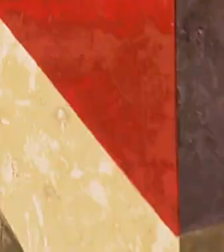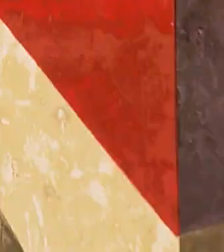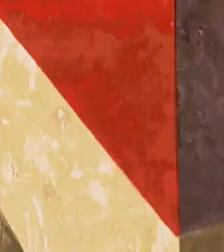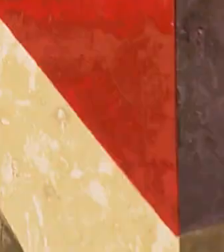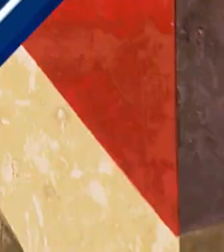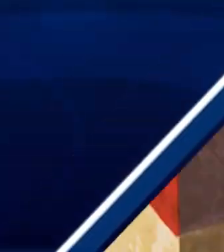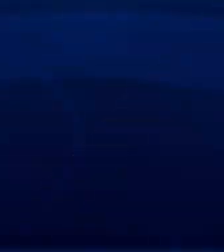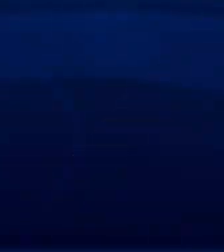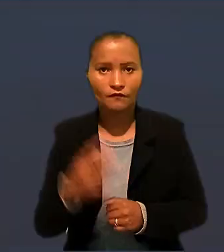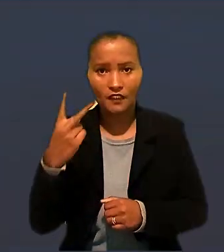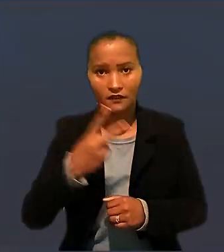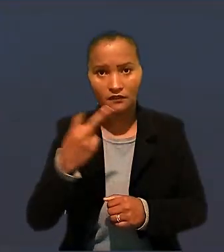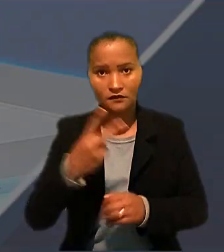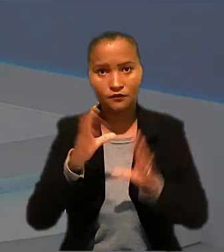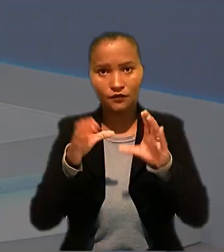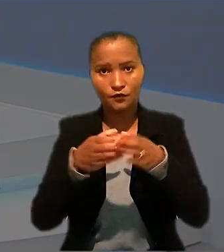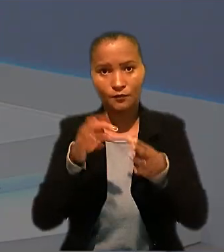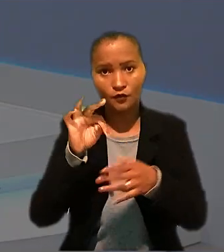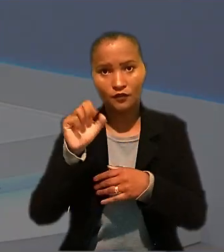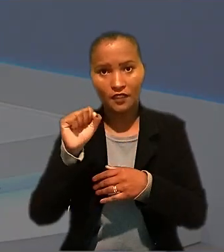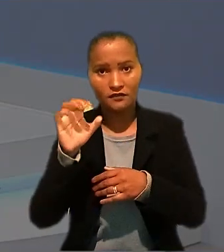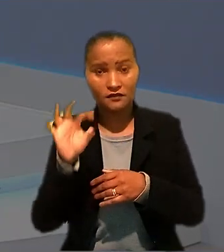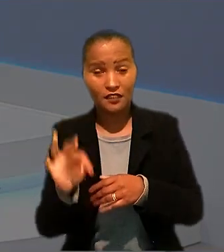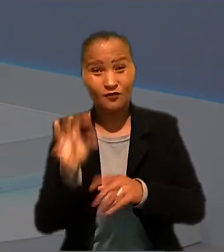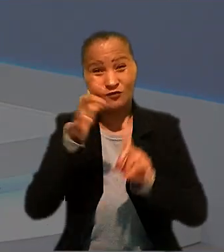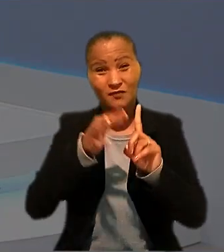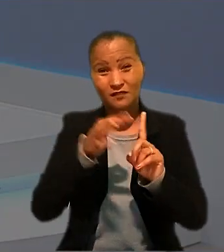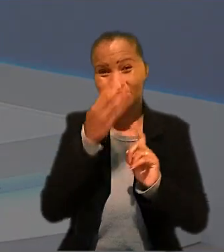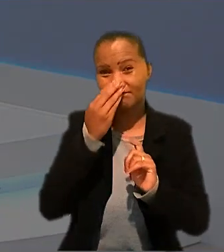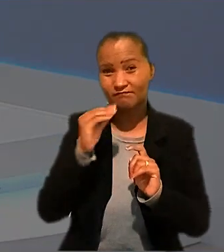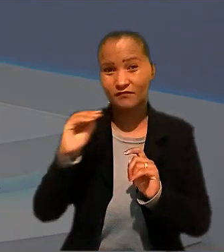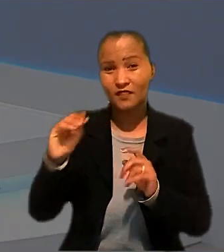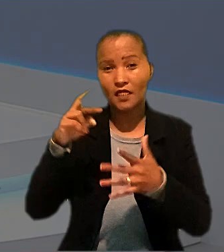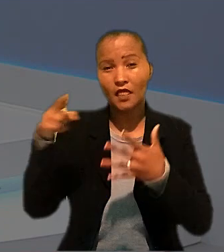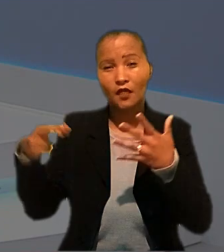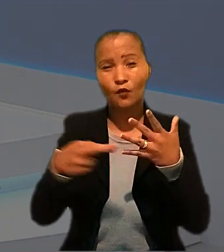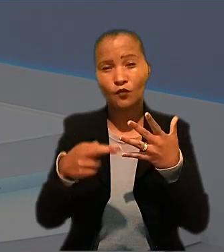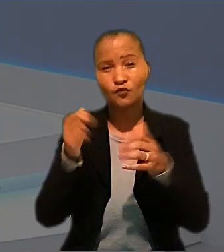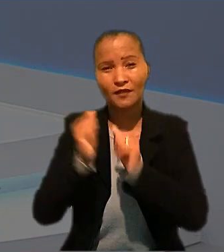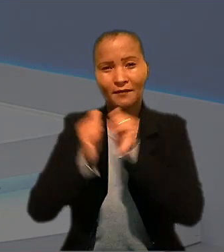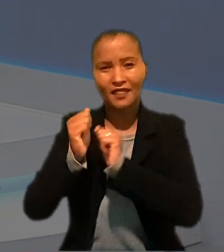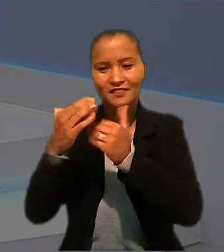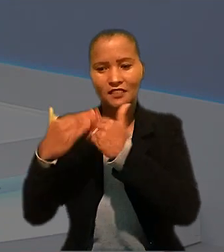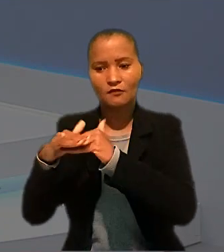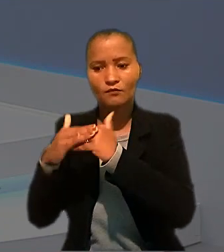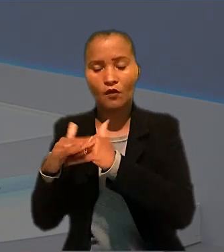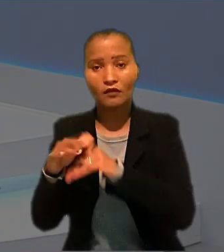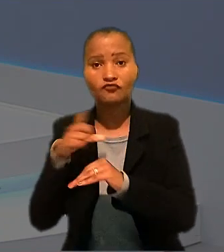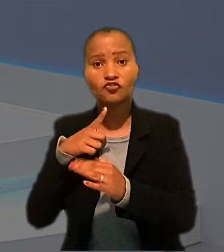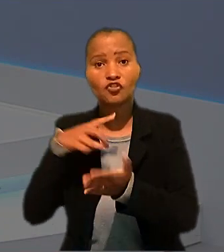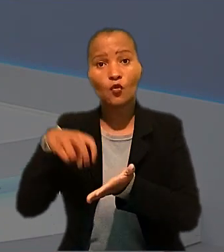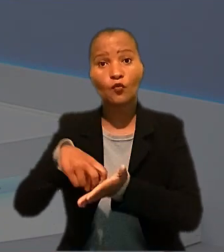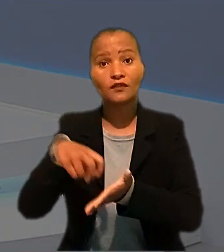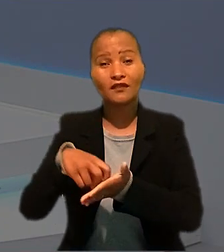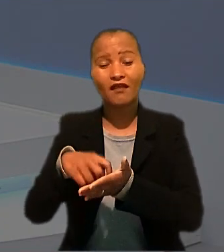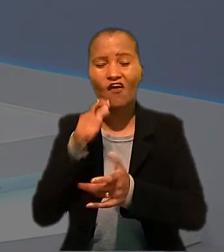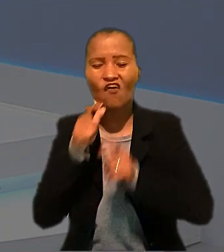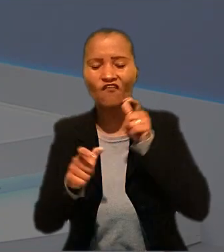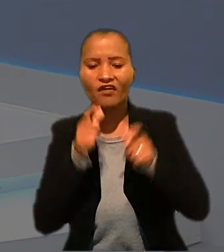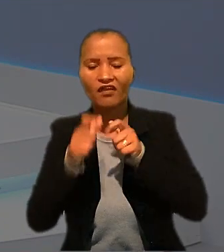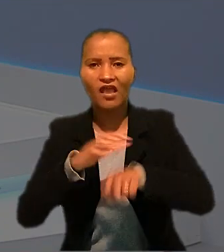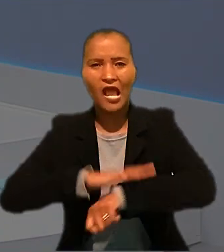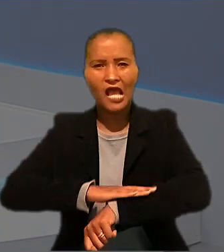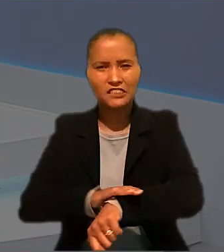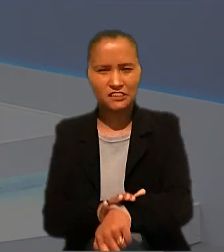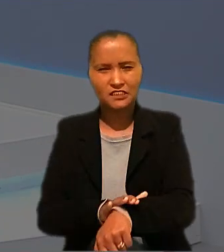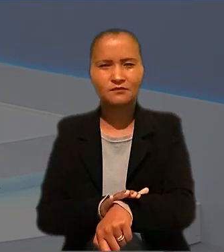unânime. Na segunda turma do TST, os ministros rejeitaram o recurso de uma transportadora que havia sido condenada